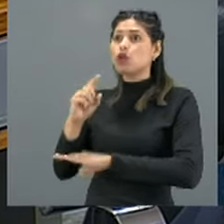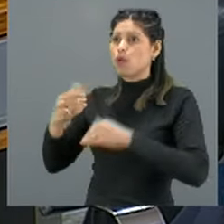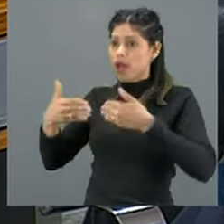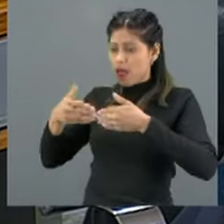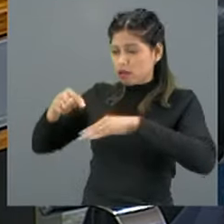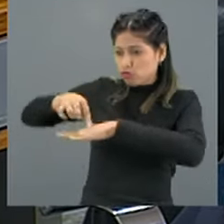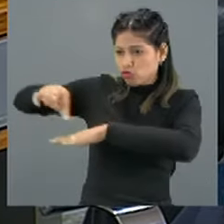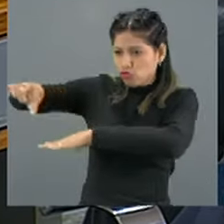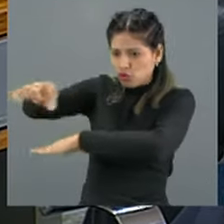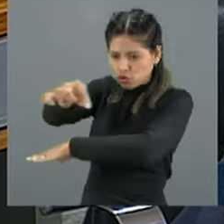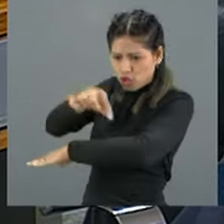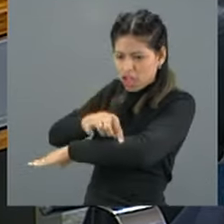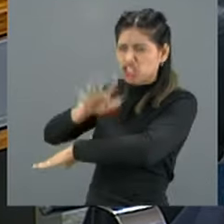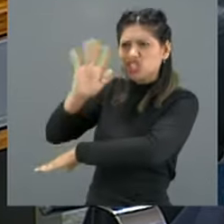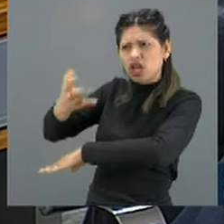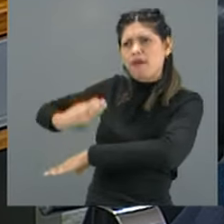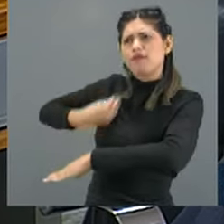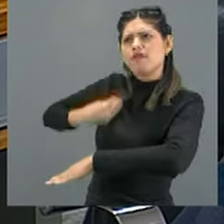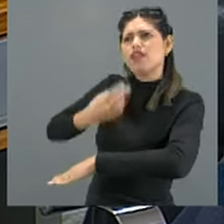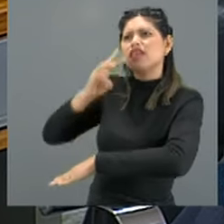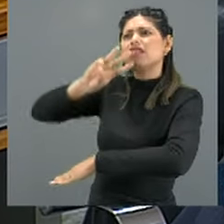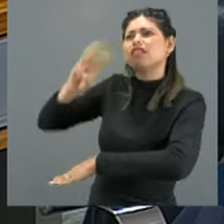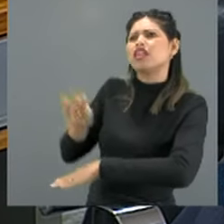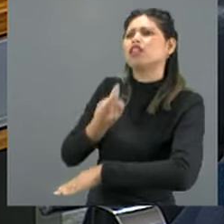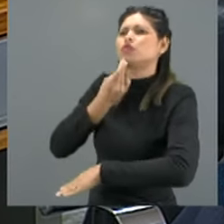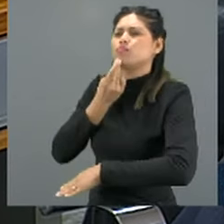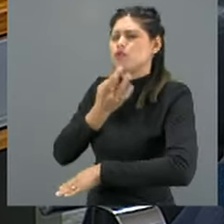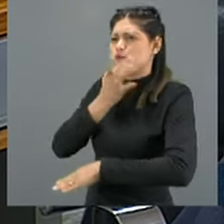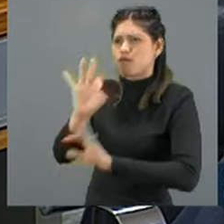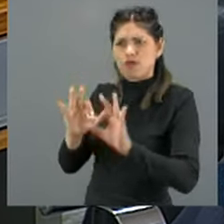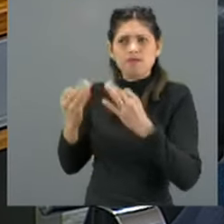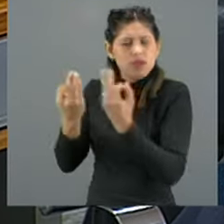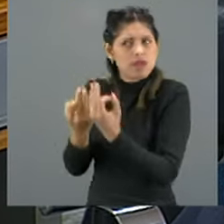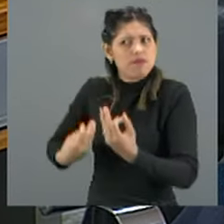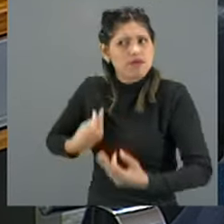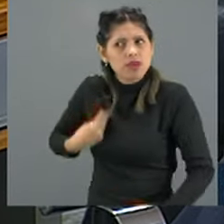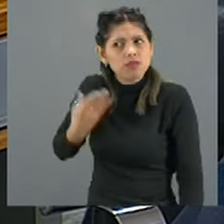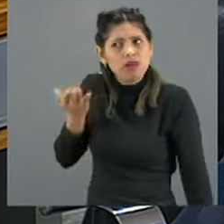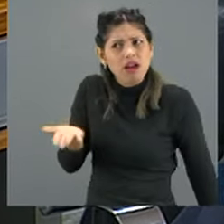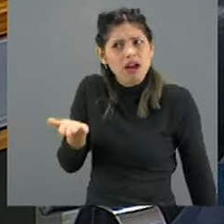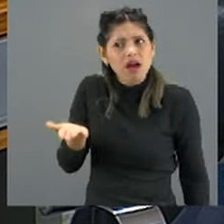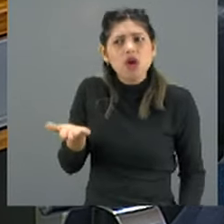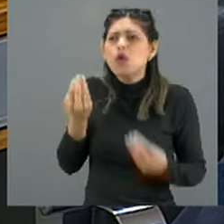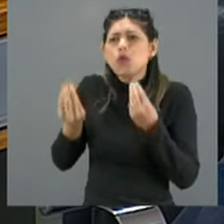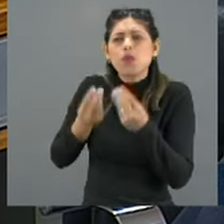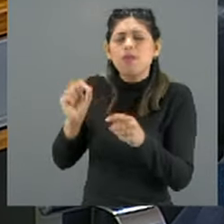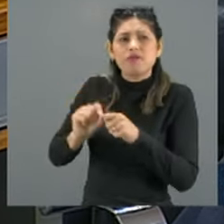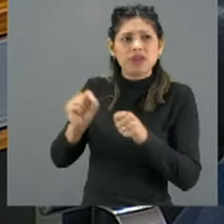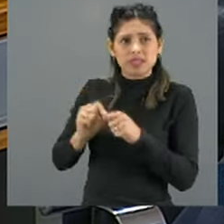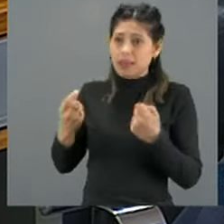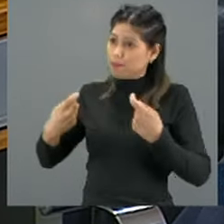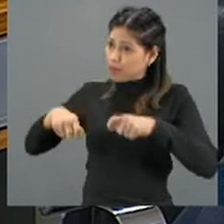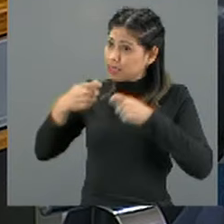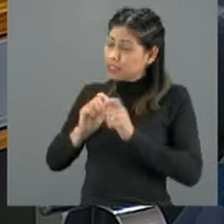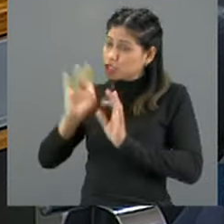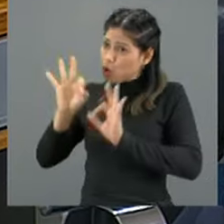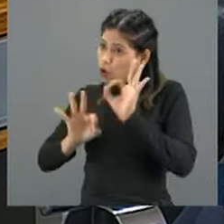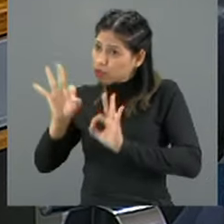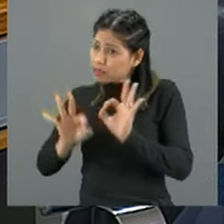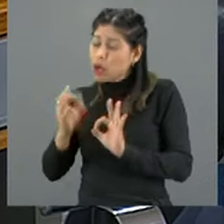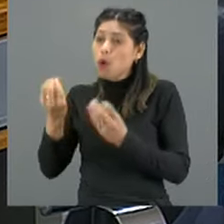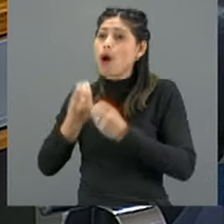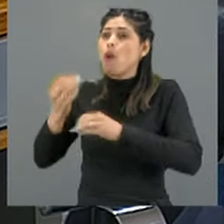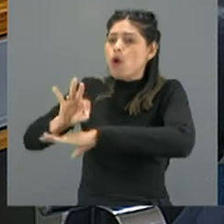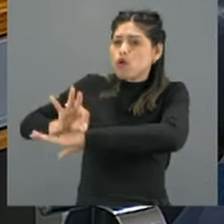3 mil famílias vivendo lá dentro. E aí, como é que faz? Né? Só tem uma solução, tem que redefinir os limites da